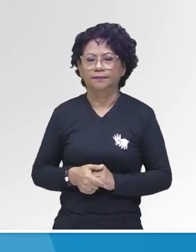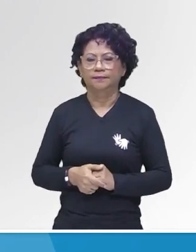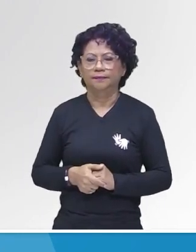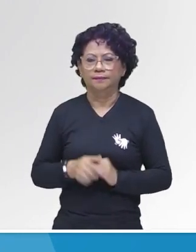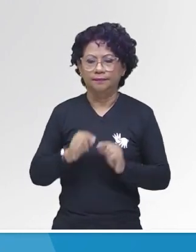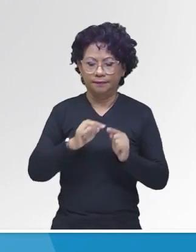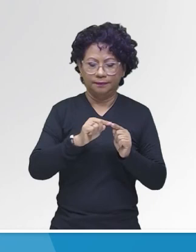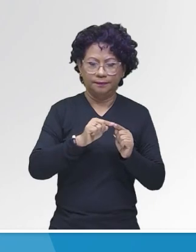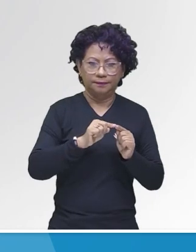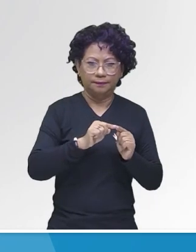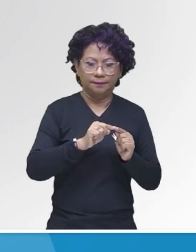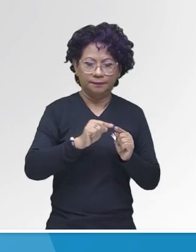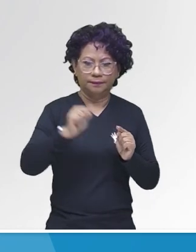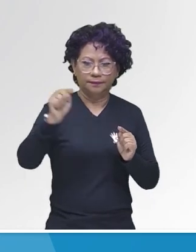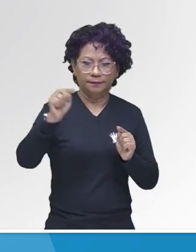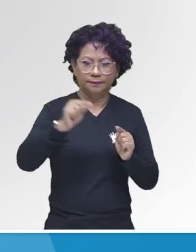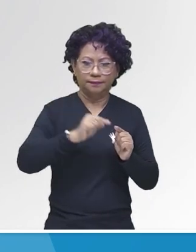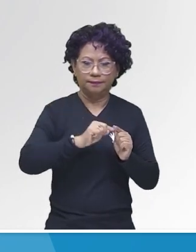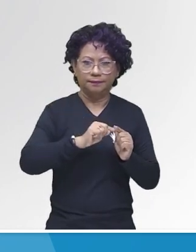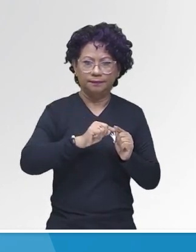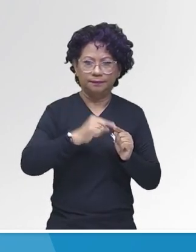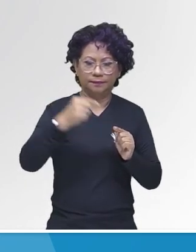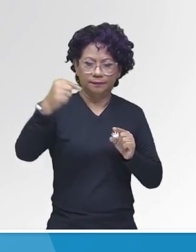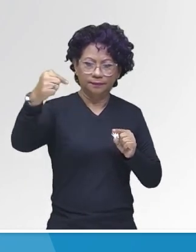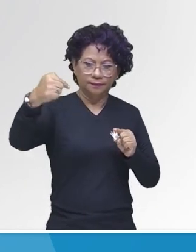que é paralela a uma outra,